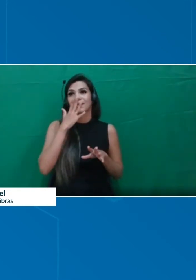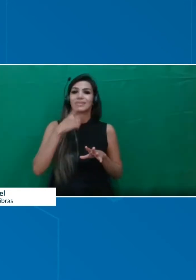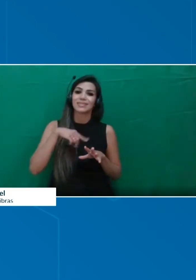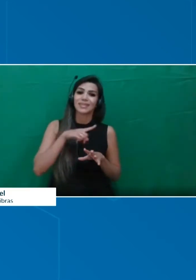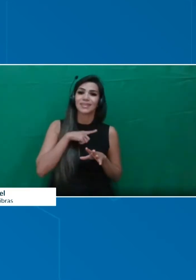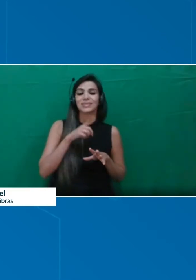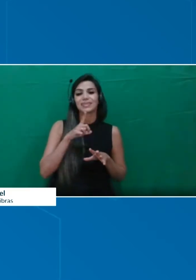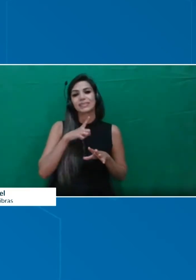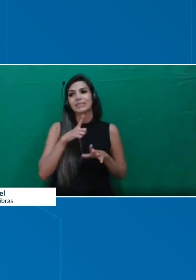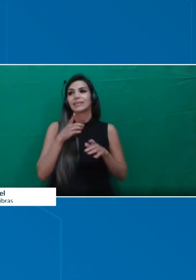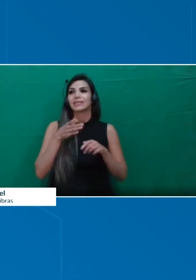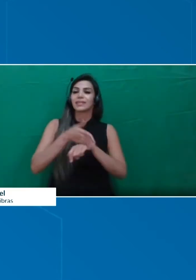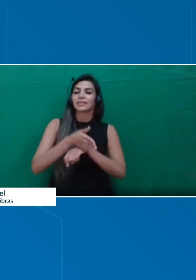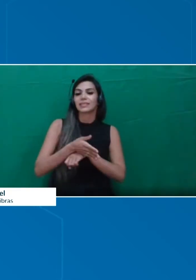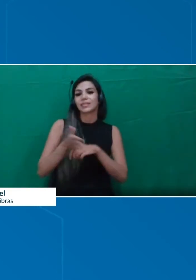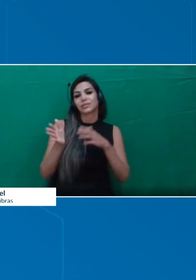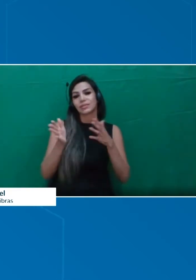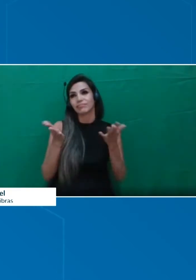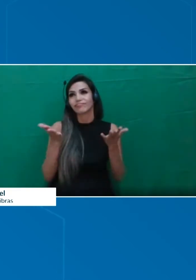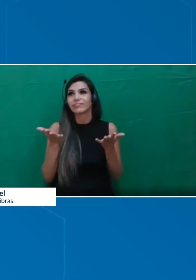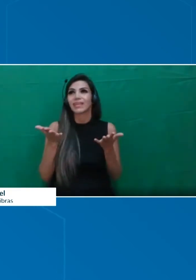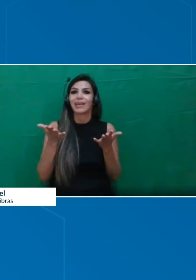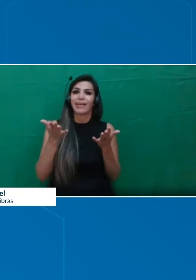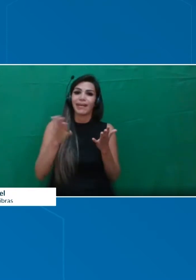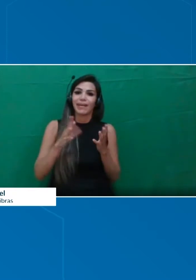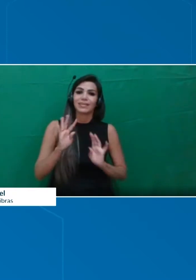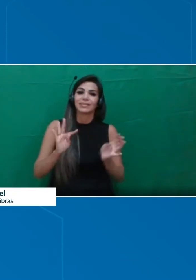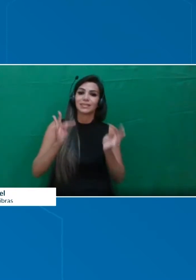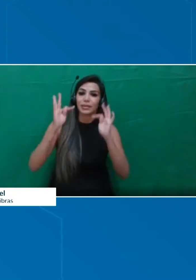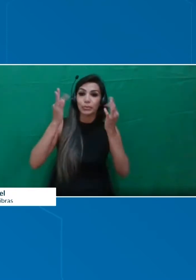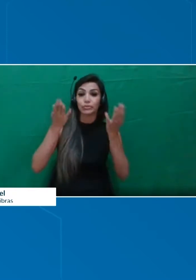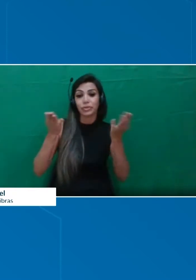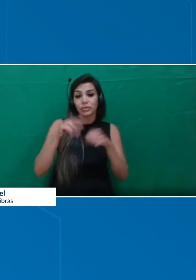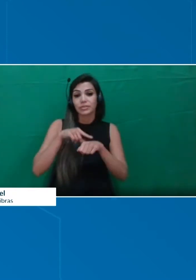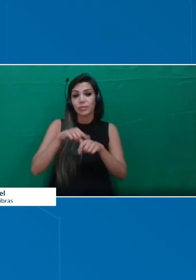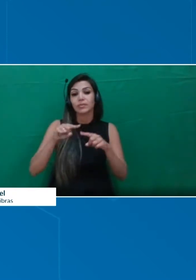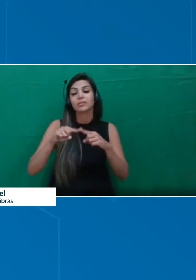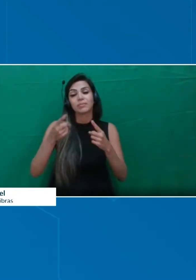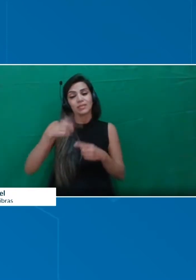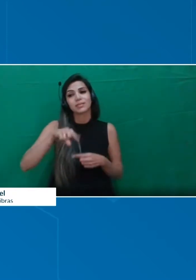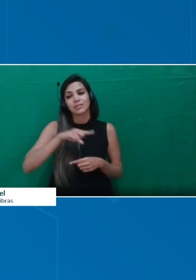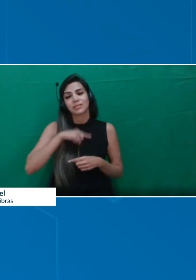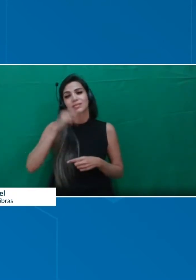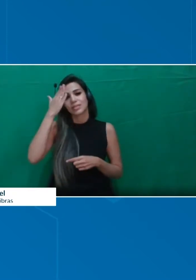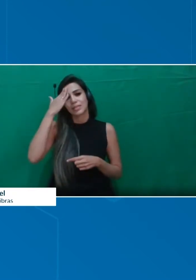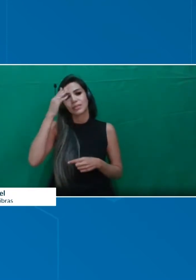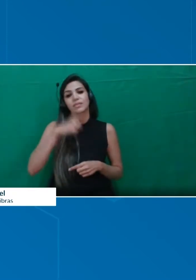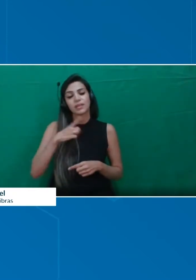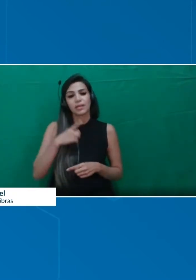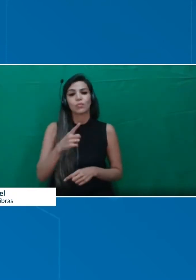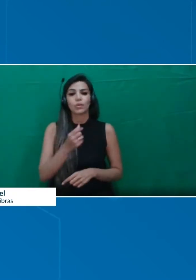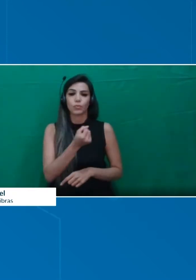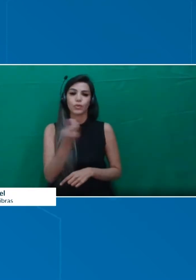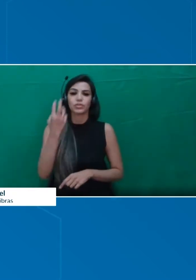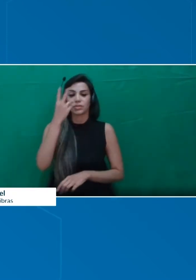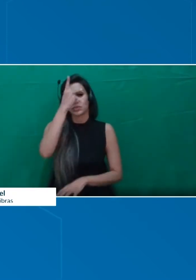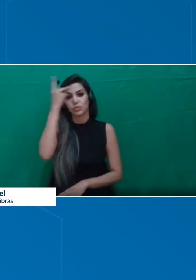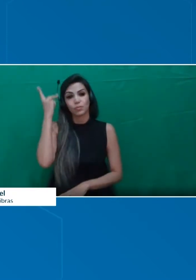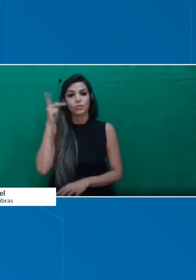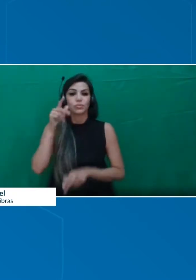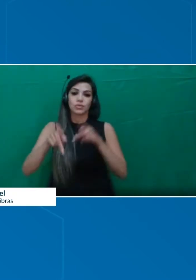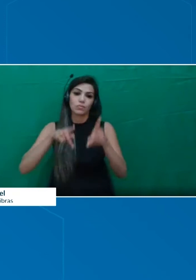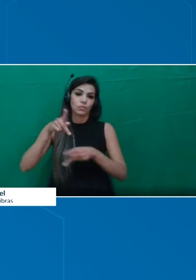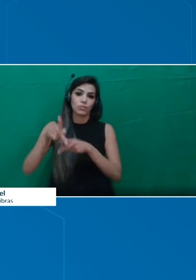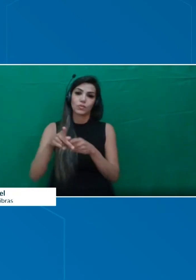condições tecnológicas, né, que estão postas nesse nosso tempo histórico, a gente ainda tem uma parcela significativa da população que